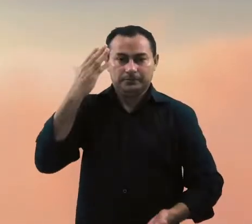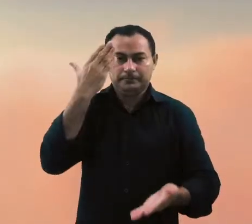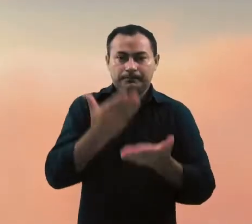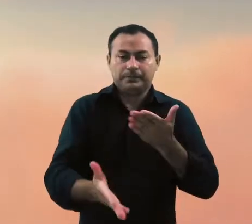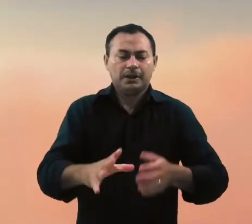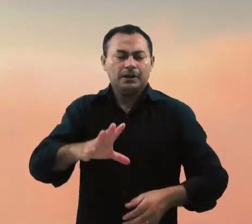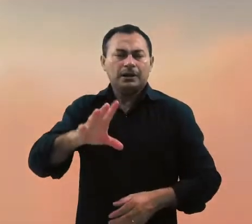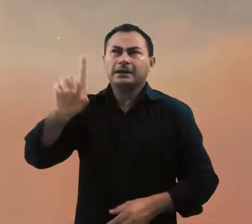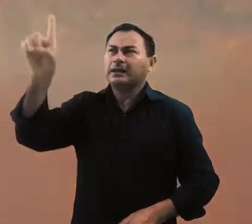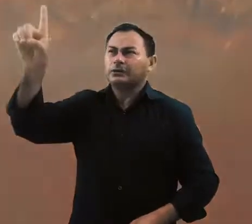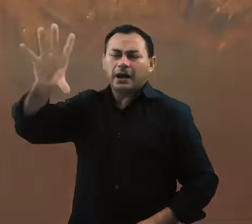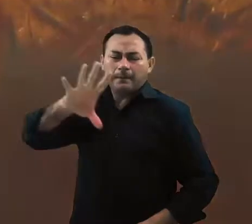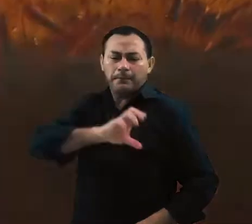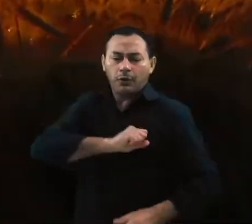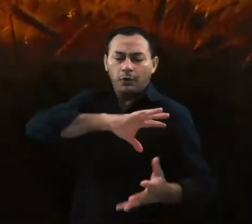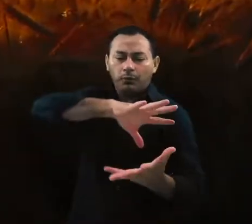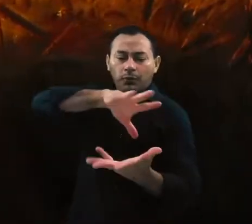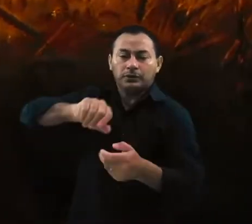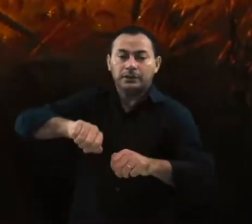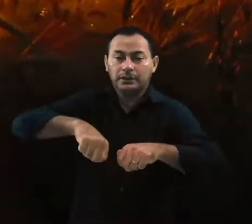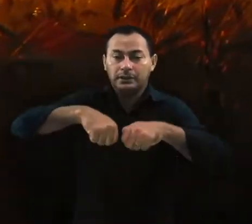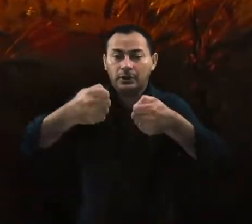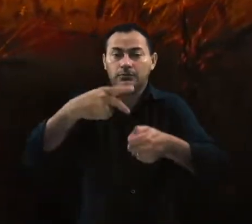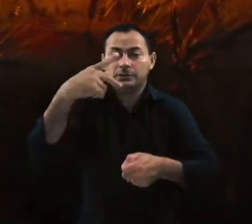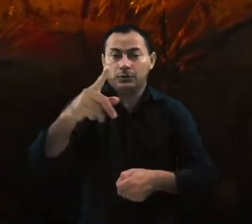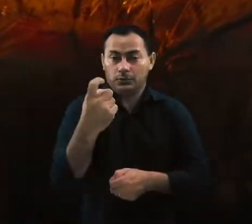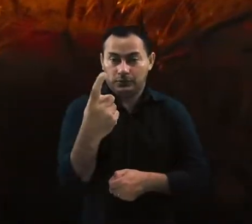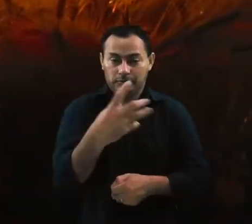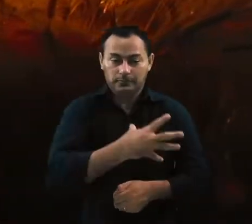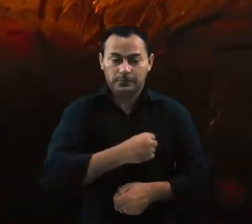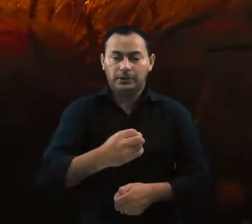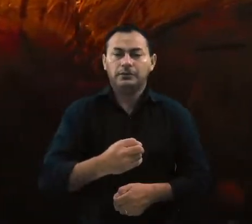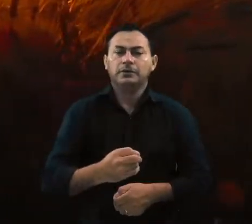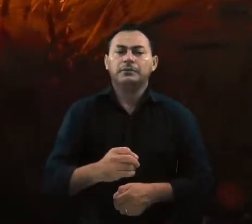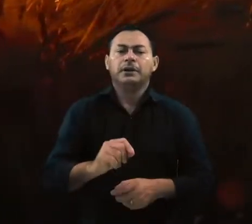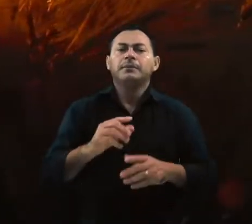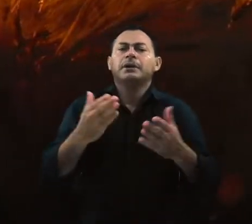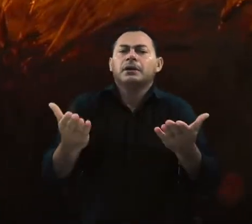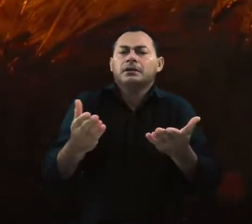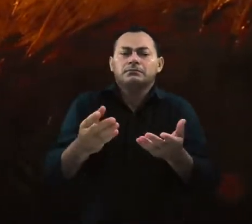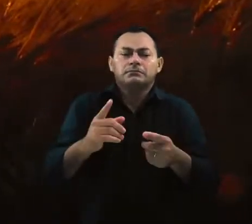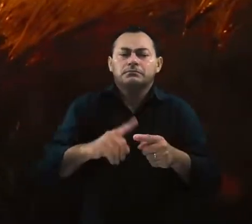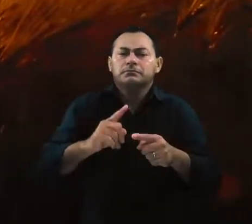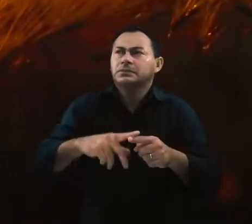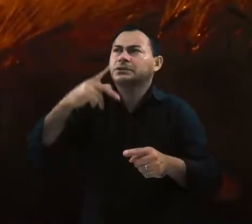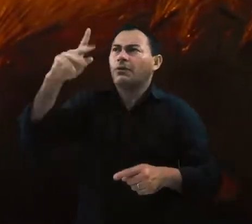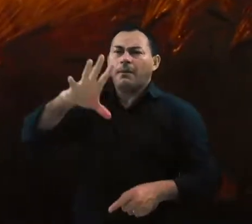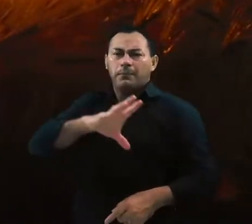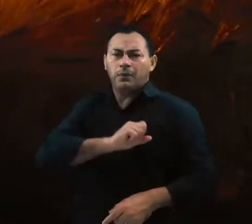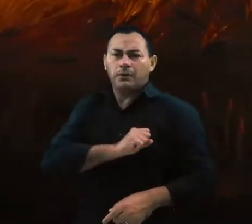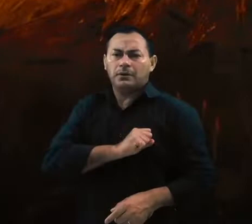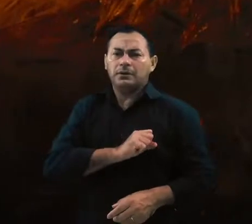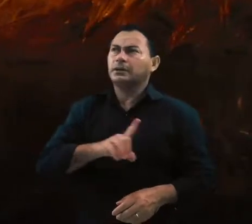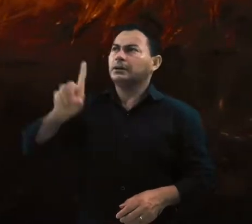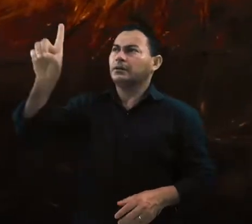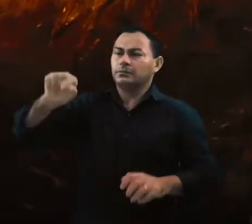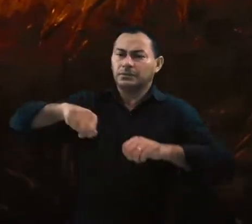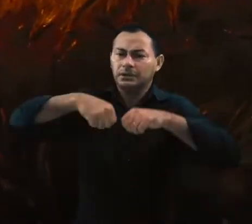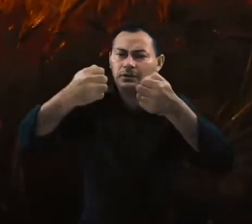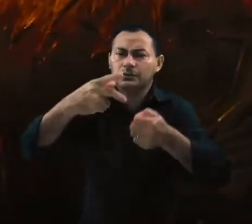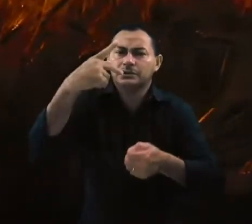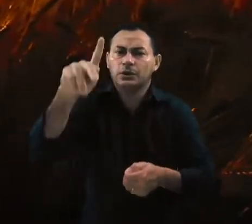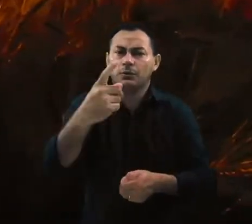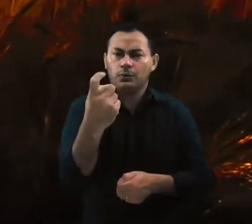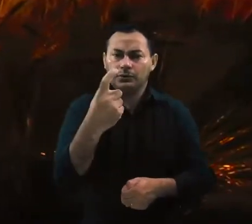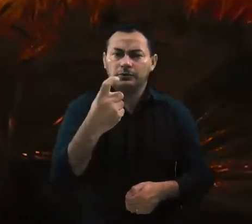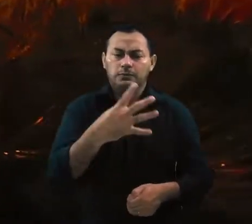perdido Deus amou tanto o mundo que deu seu único filho mas para quê Porque em seu amor deu deu